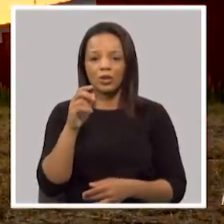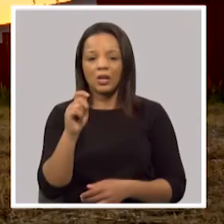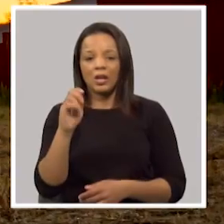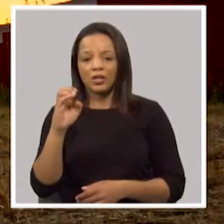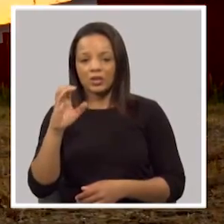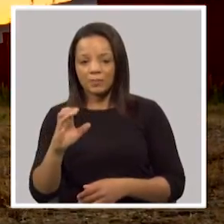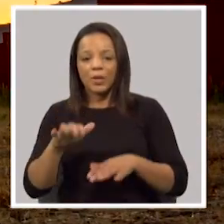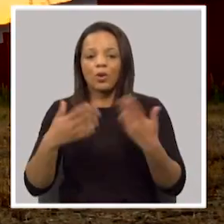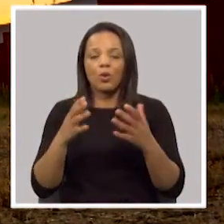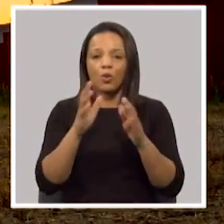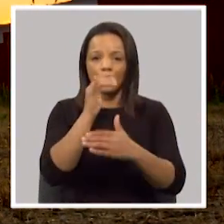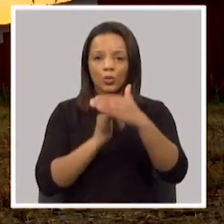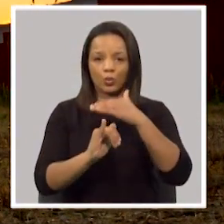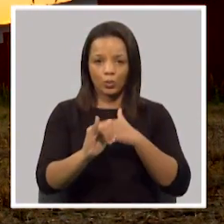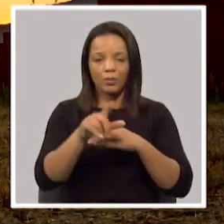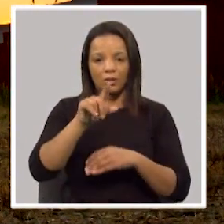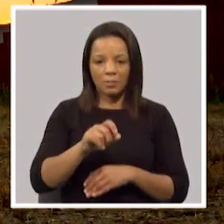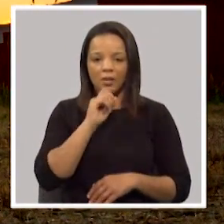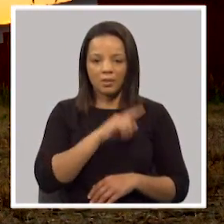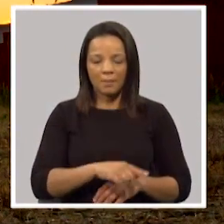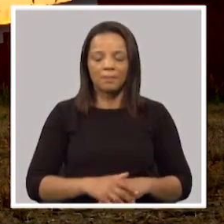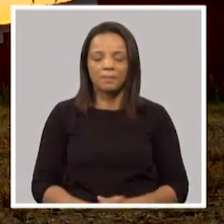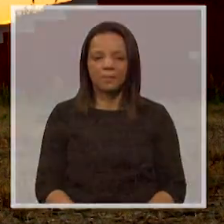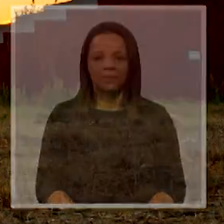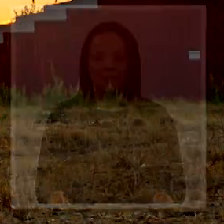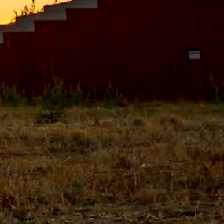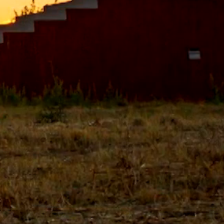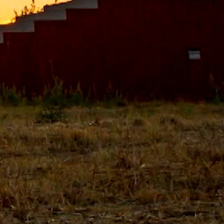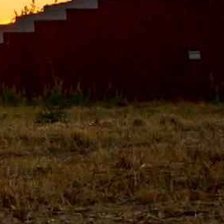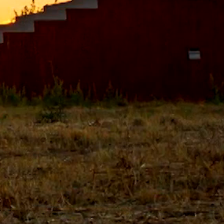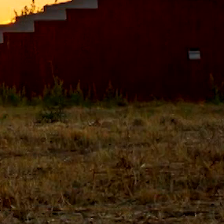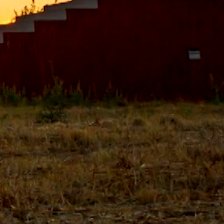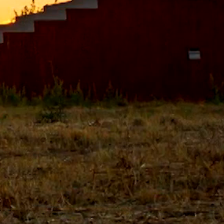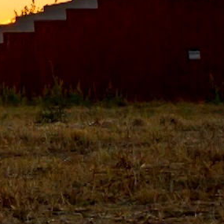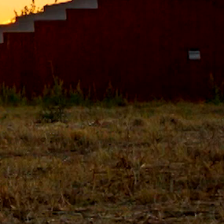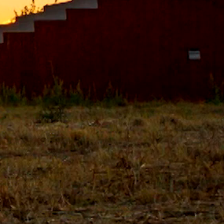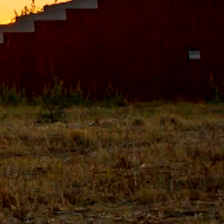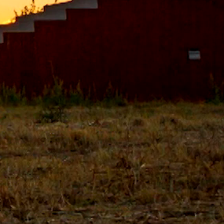e2.esques ou no YouTube em E2esques.